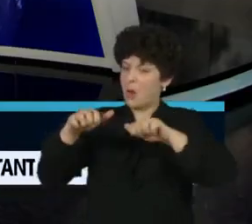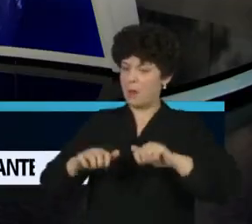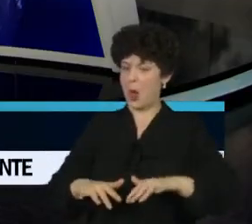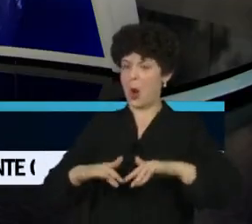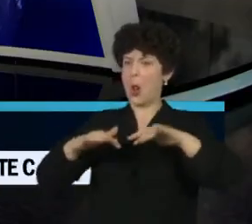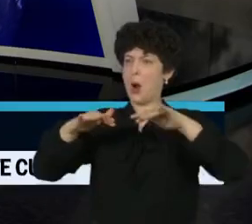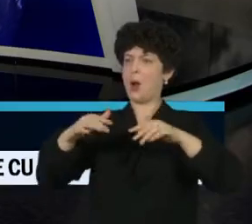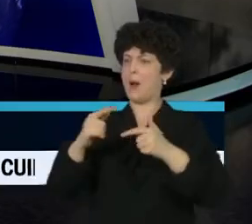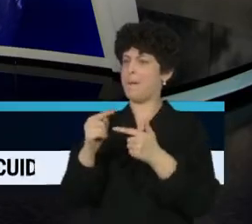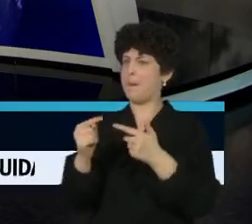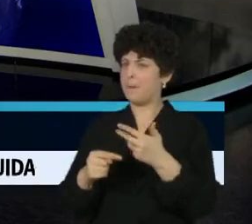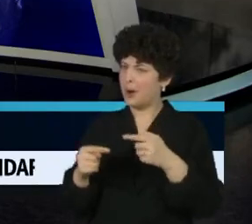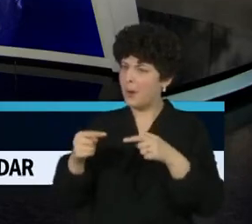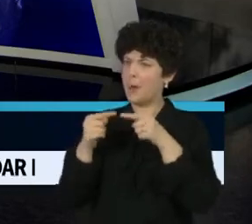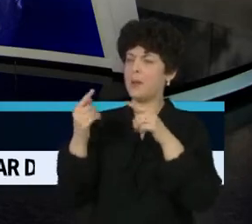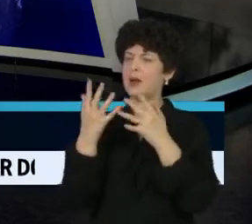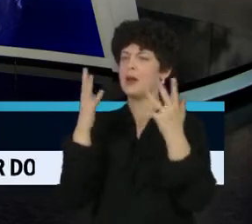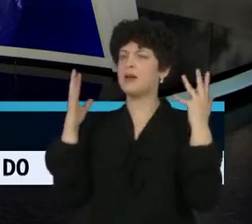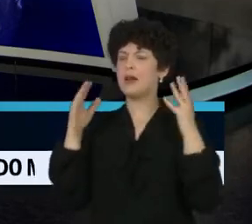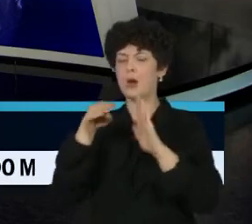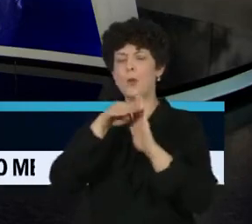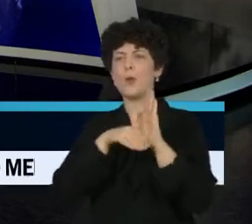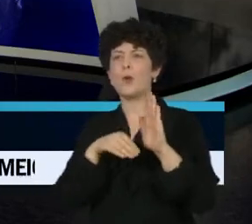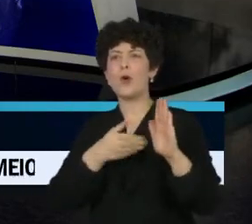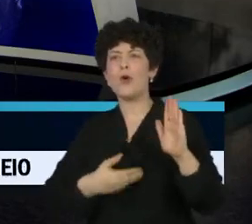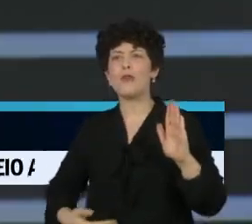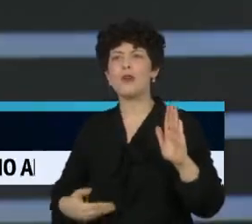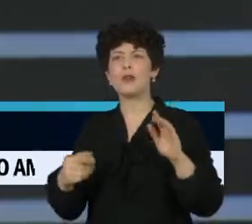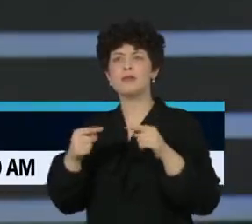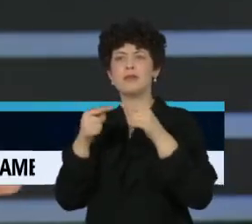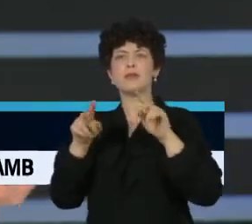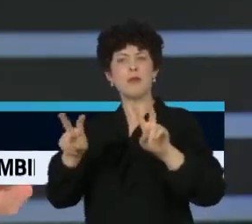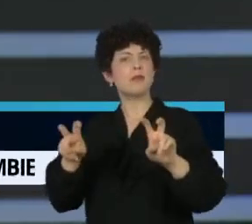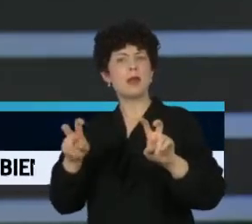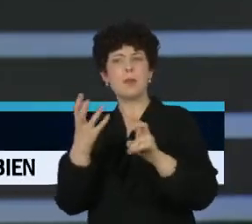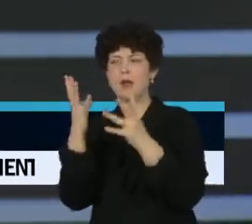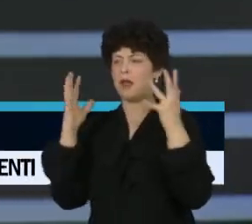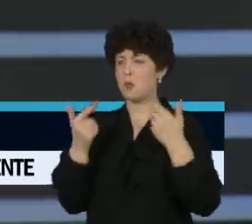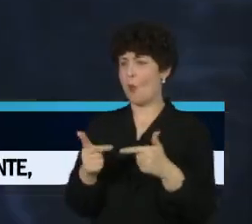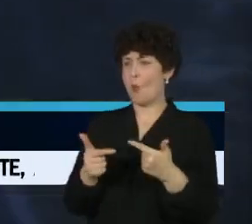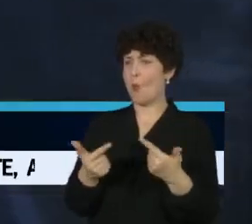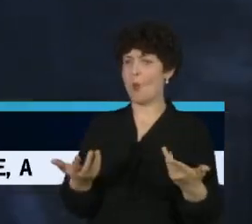enchentes, tudo tem a ver com a questão ambiental. Aonde está no programa de governo deles a questão ambiental? Não existe. Sim.